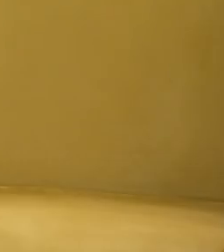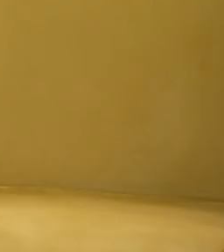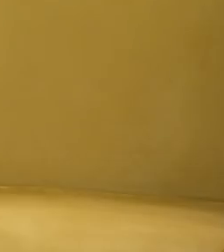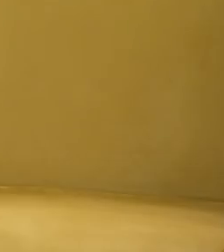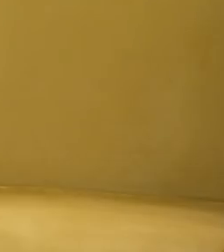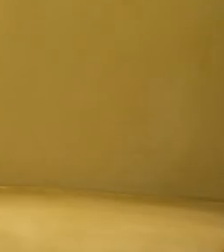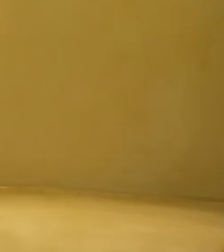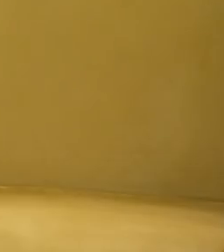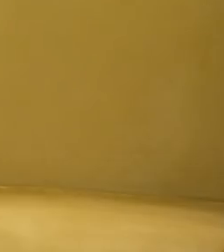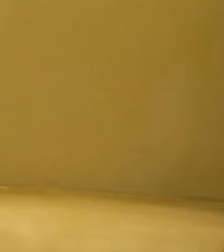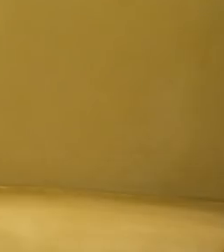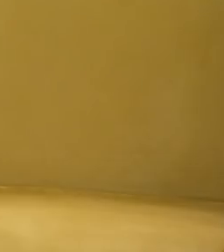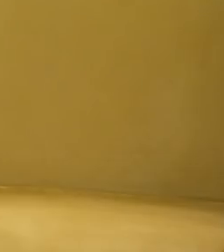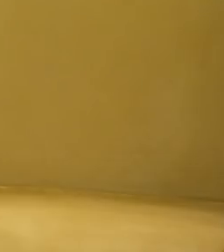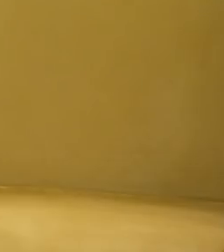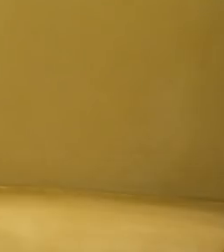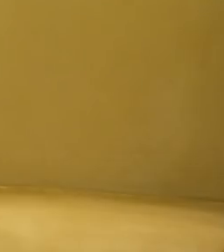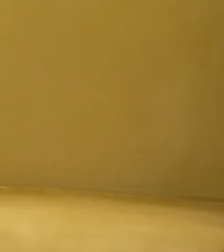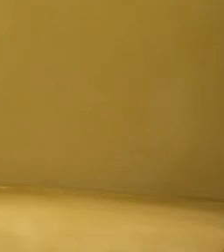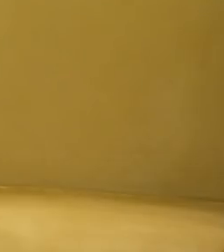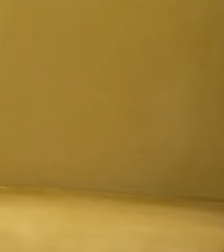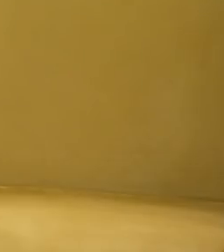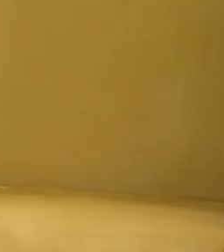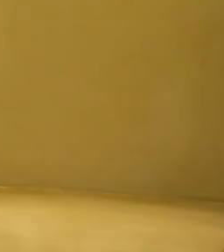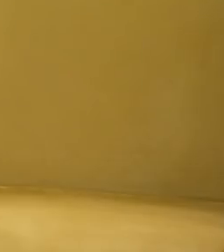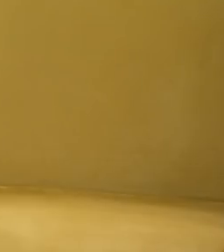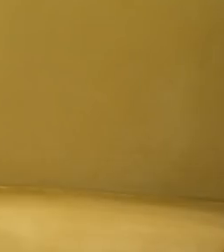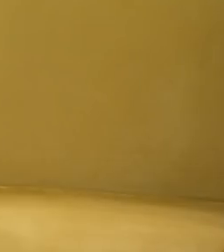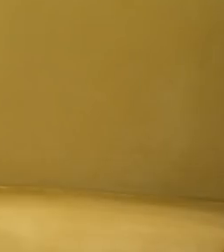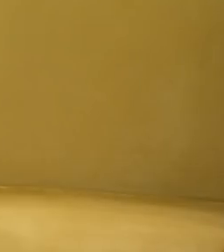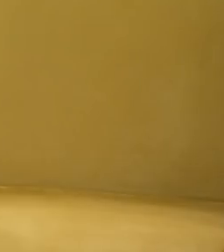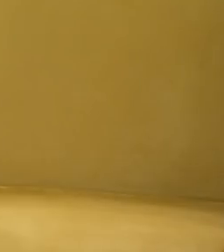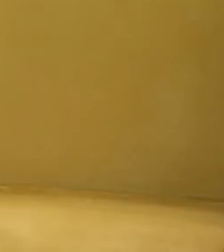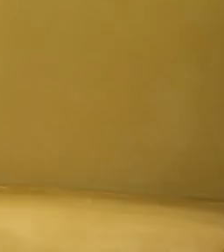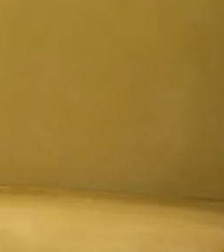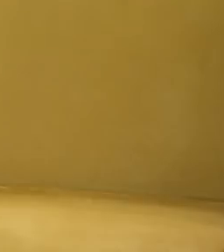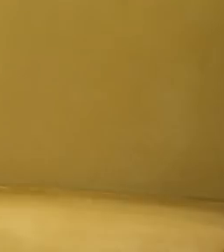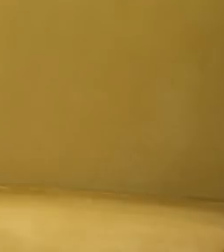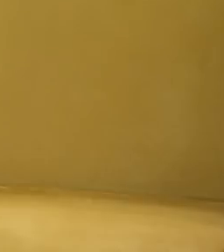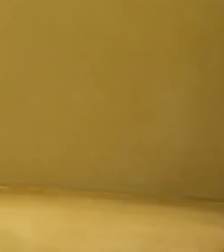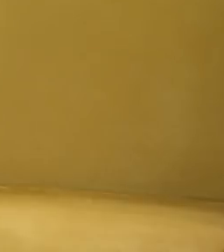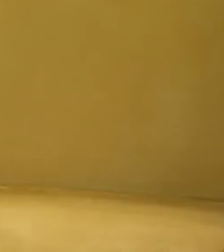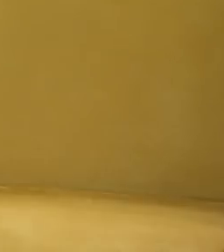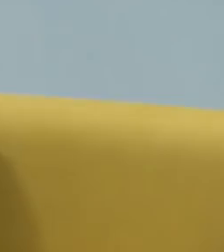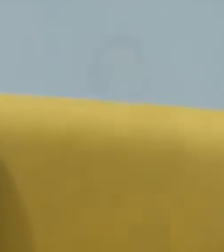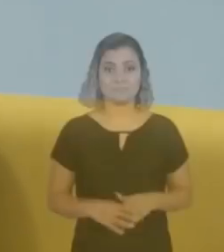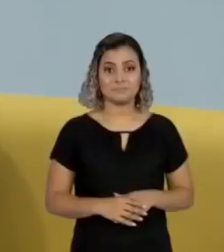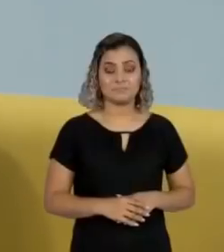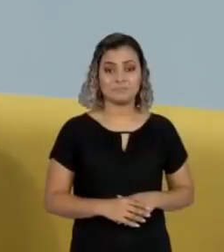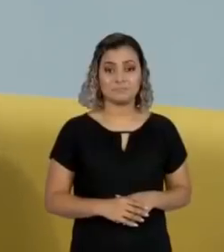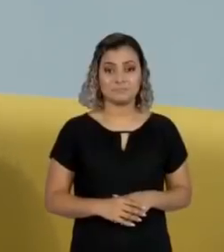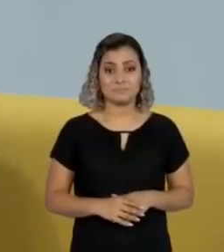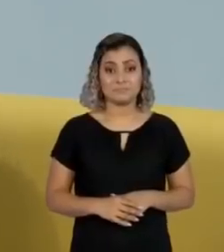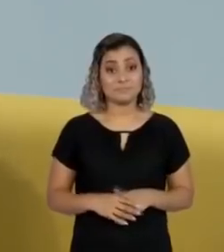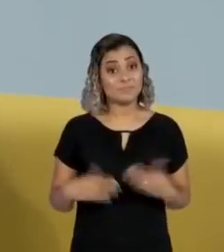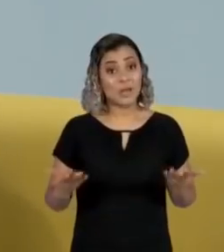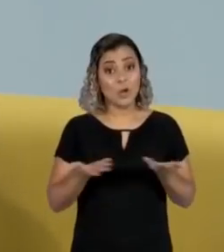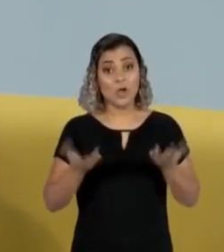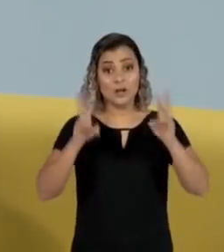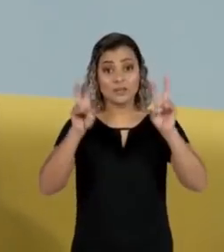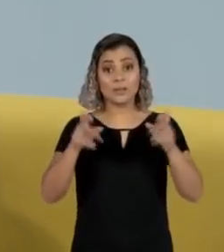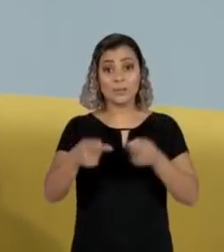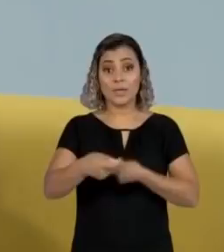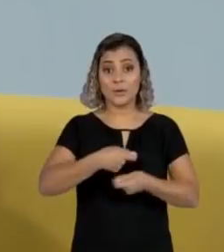nós estamos ao vivo também pelo YouTube, pela página Jornalismo TV Cultura. Vamos falar de